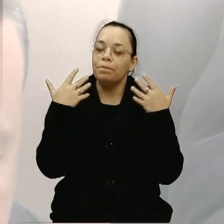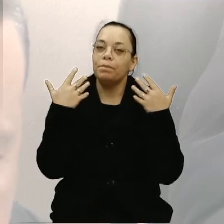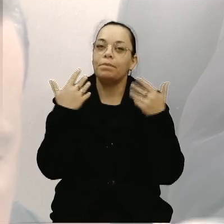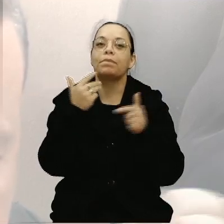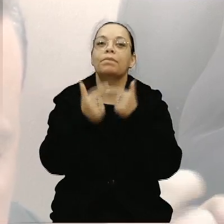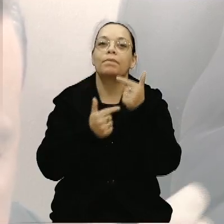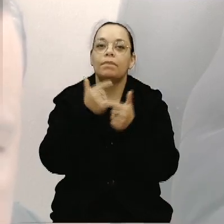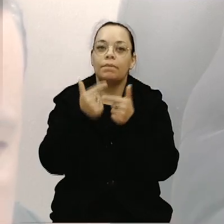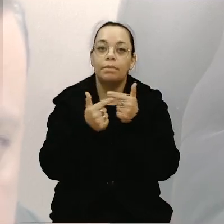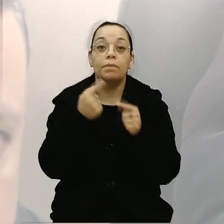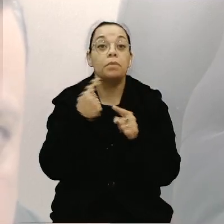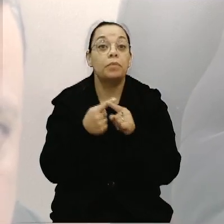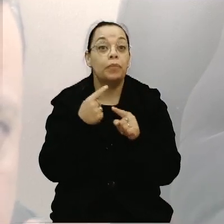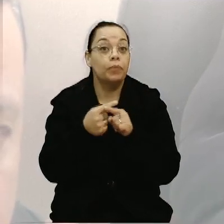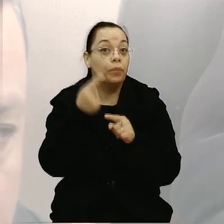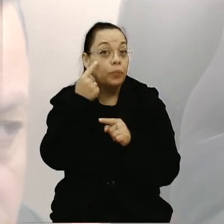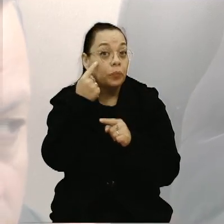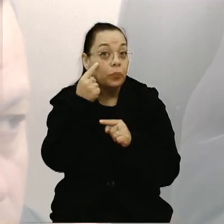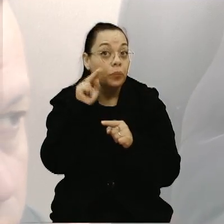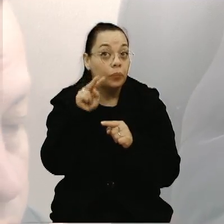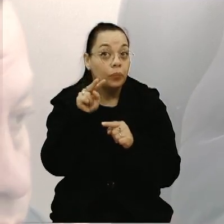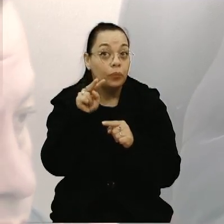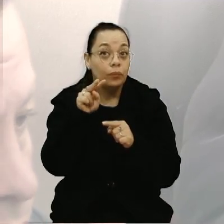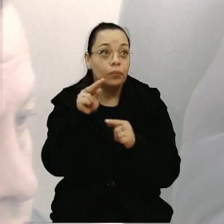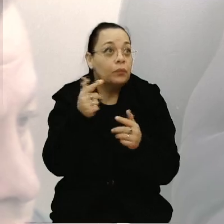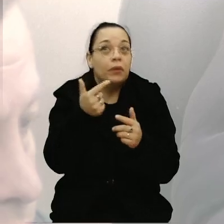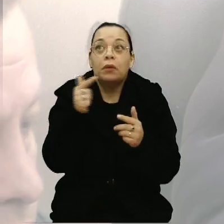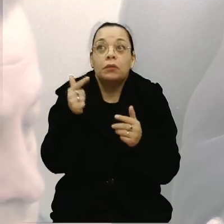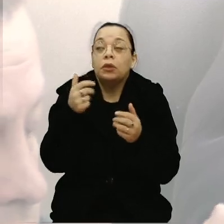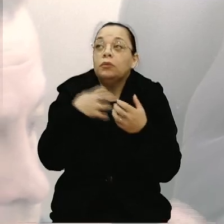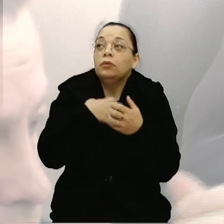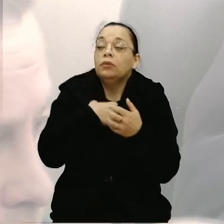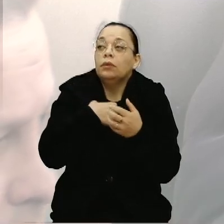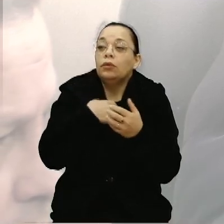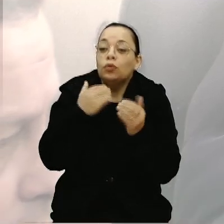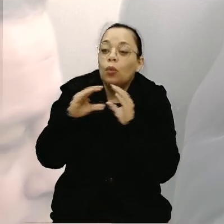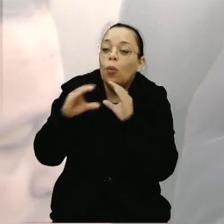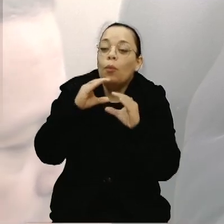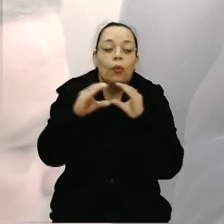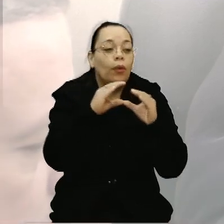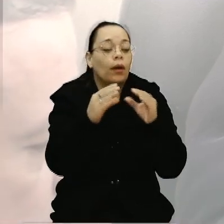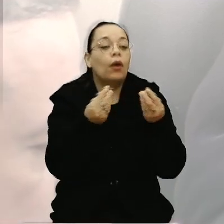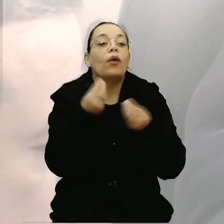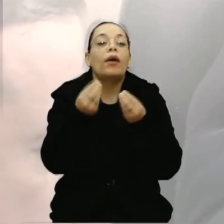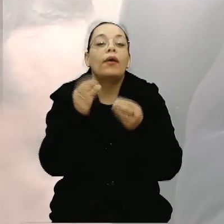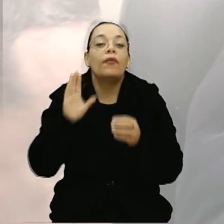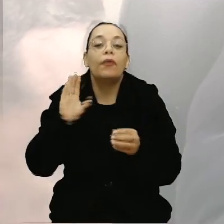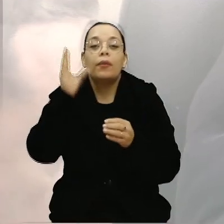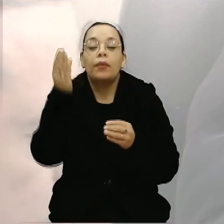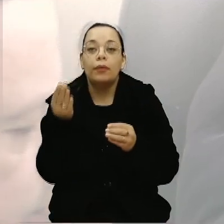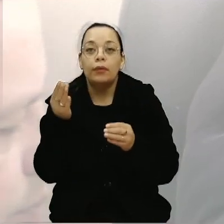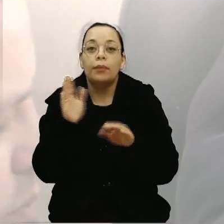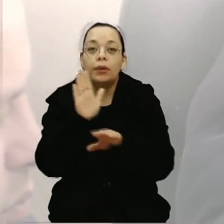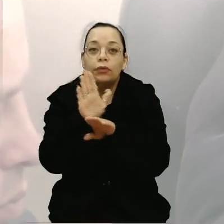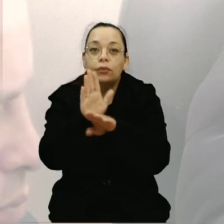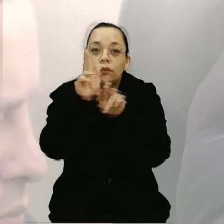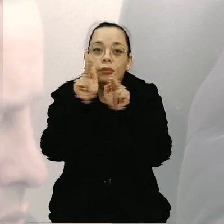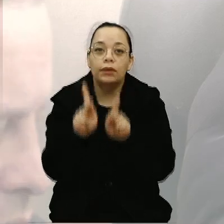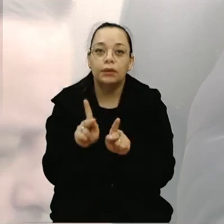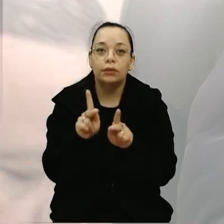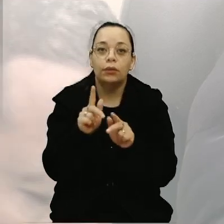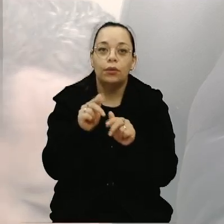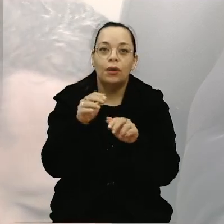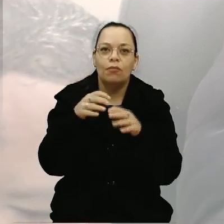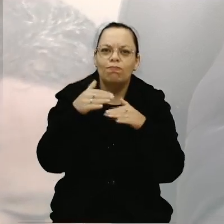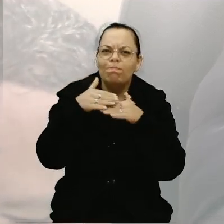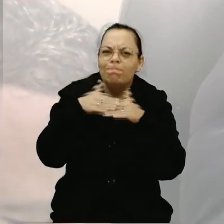Então, porque vejo, eu disse, mas não tem um meio de se comunicar, o que faz para ajudar essas pessoas, o trator está